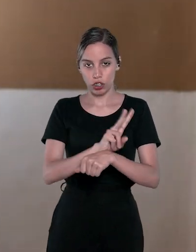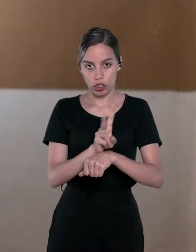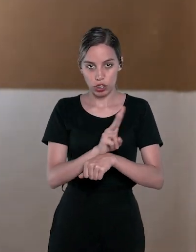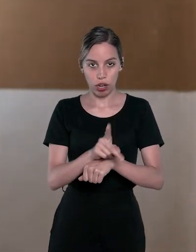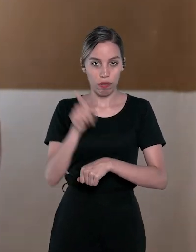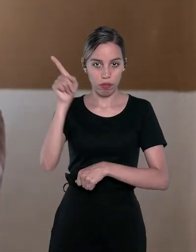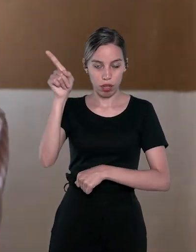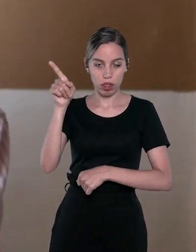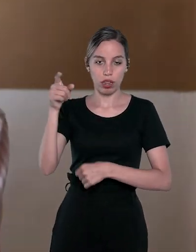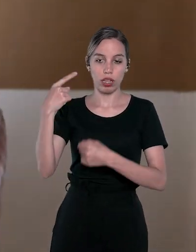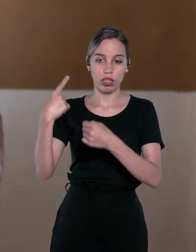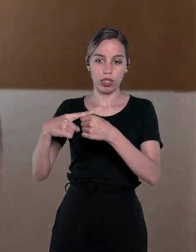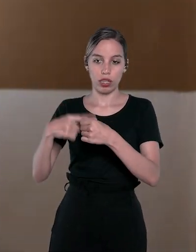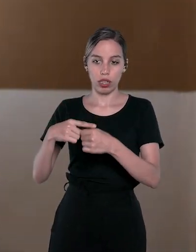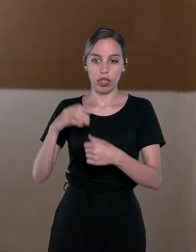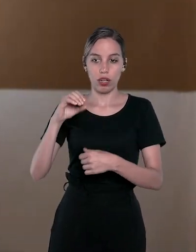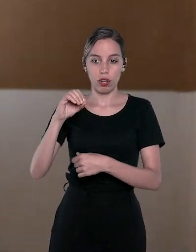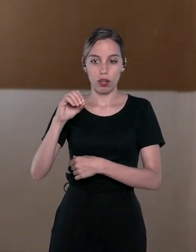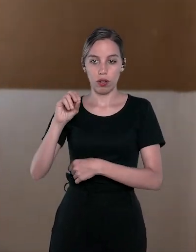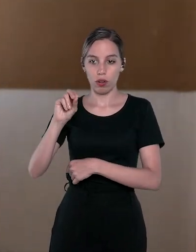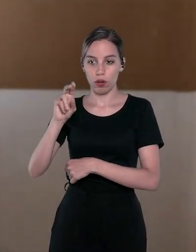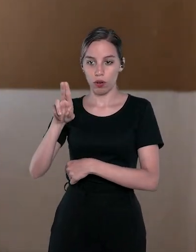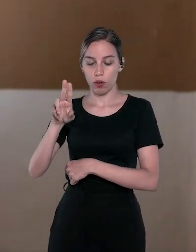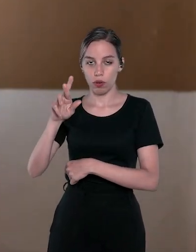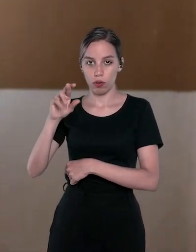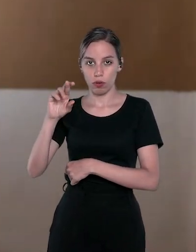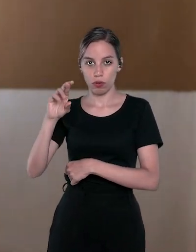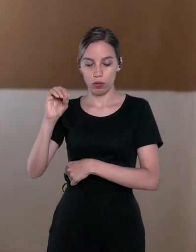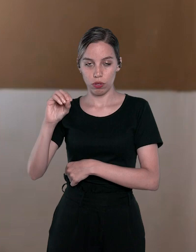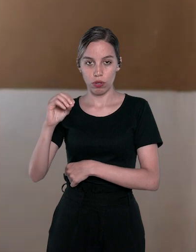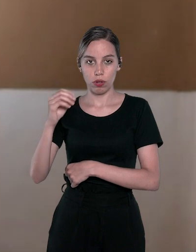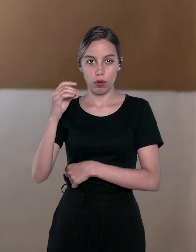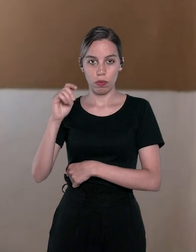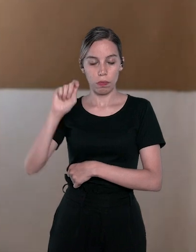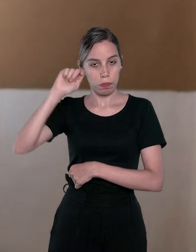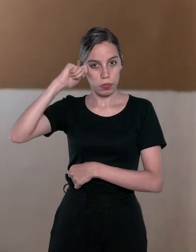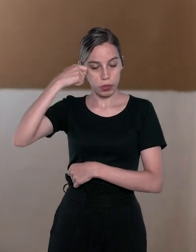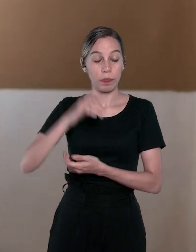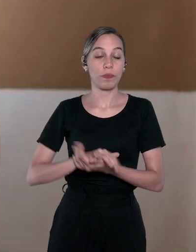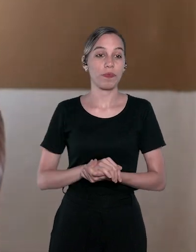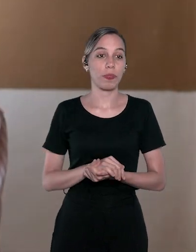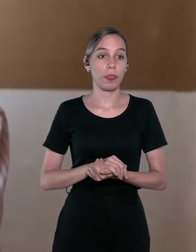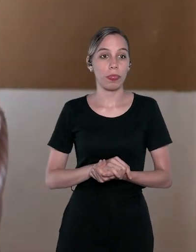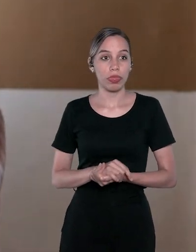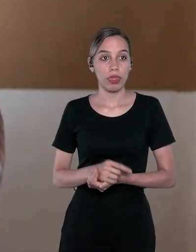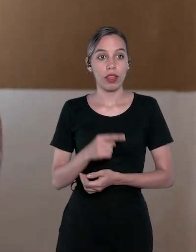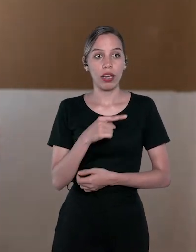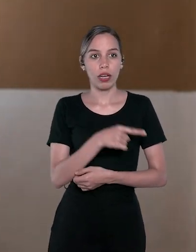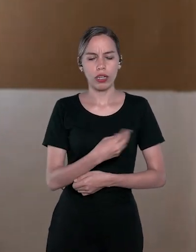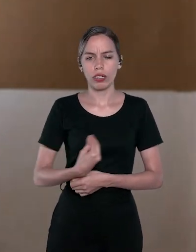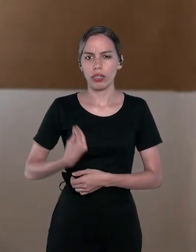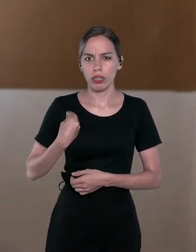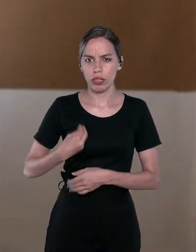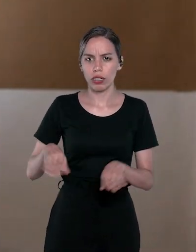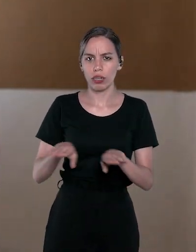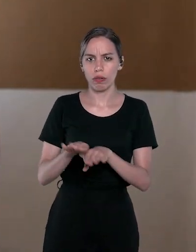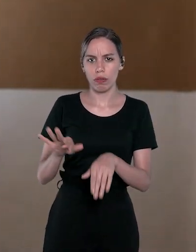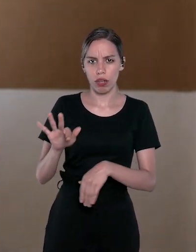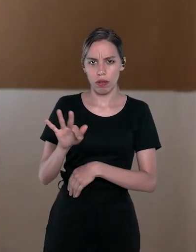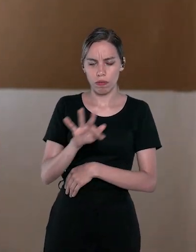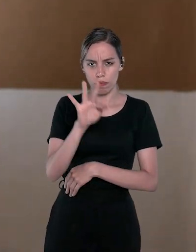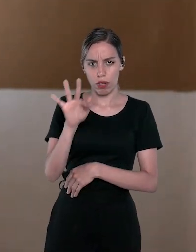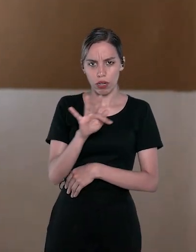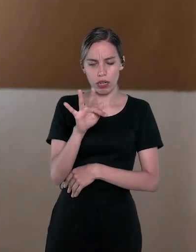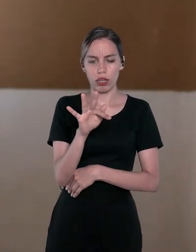Ouro Preto, a UFOP, e coordenador de jornalismo do Centro de Comunicação CDCOM da Universidade Federal de Minas